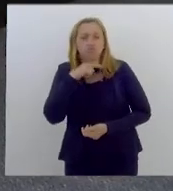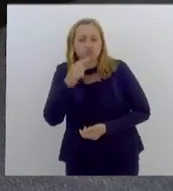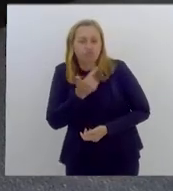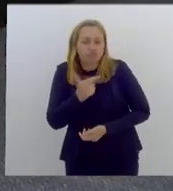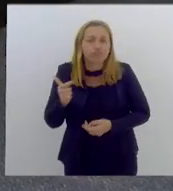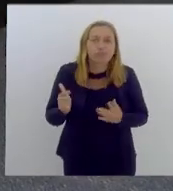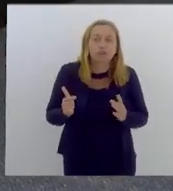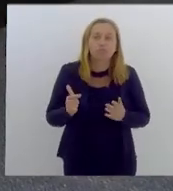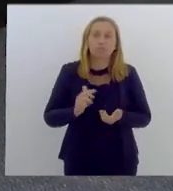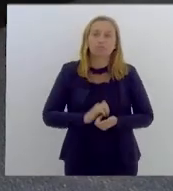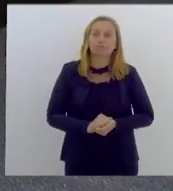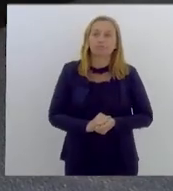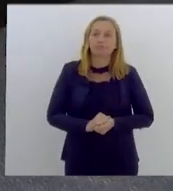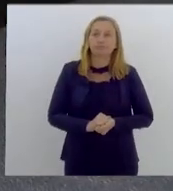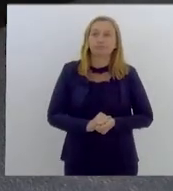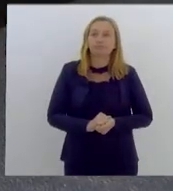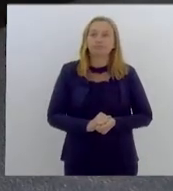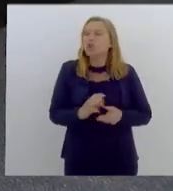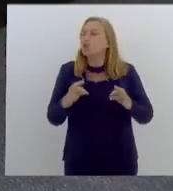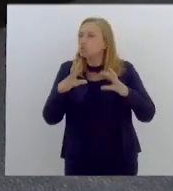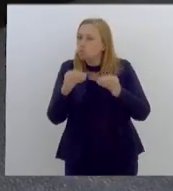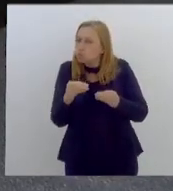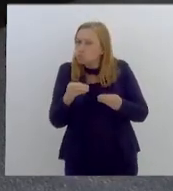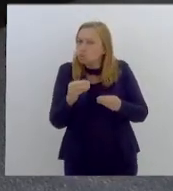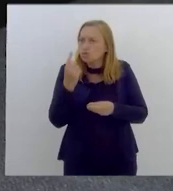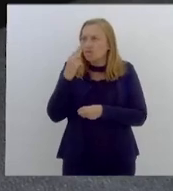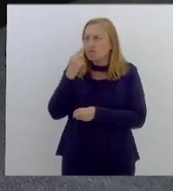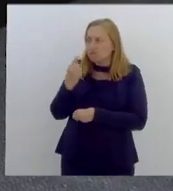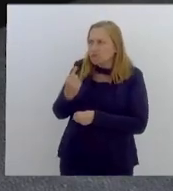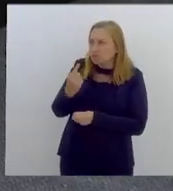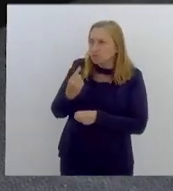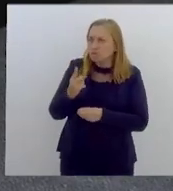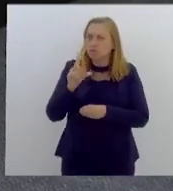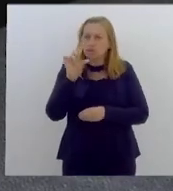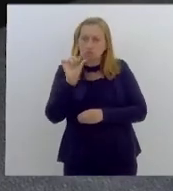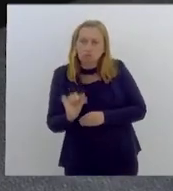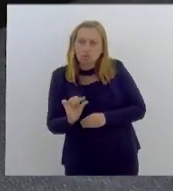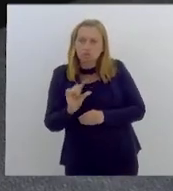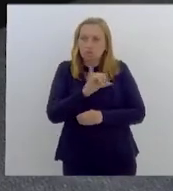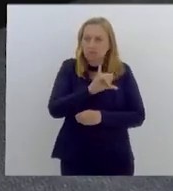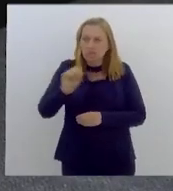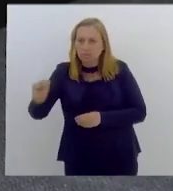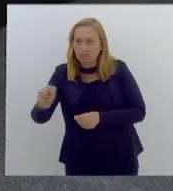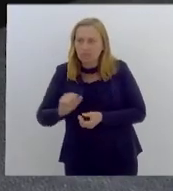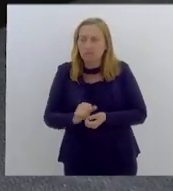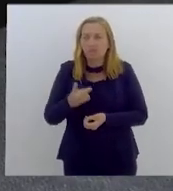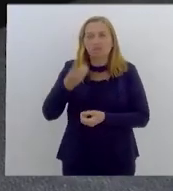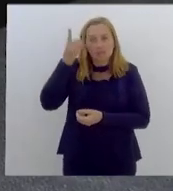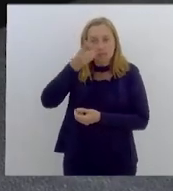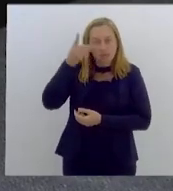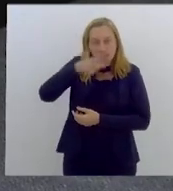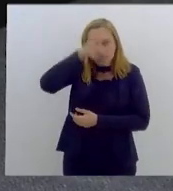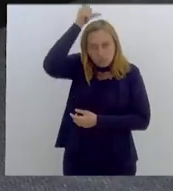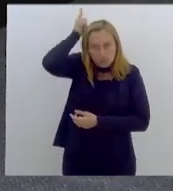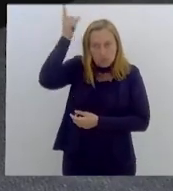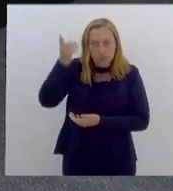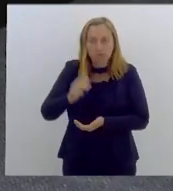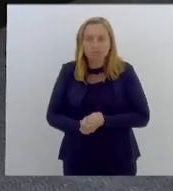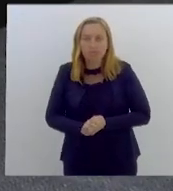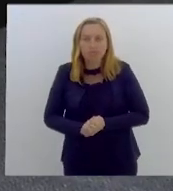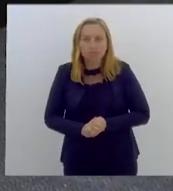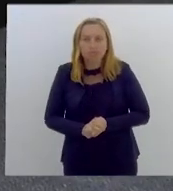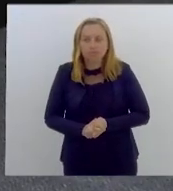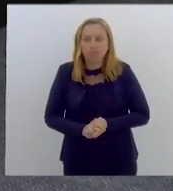dúvida, né, de tudo que a gente tem ouvido. Redução do ICMS, deputado Luiz.